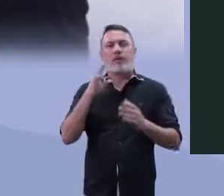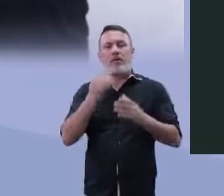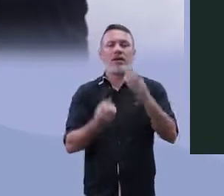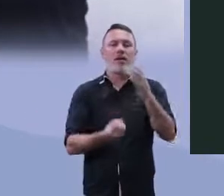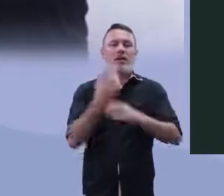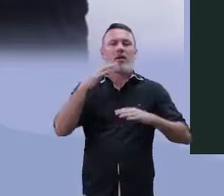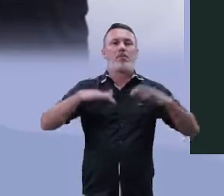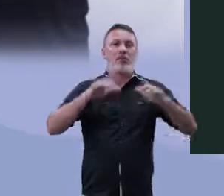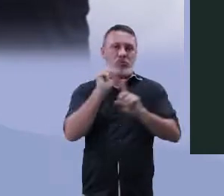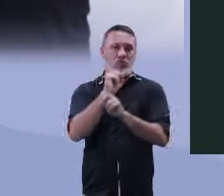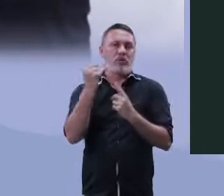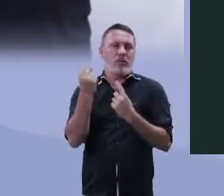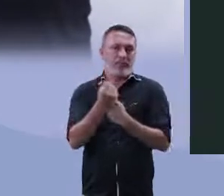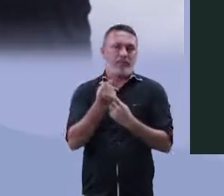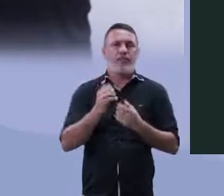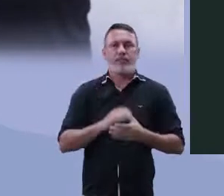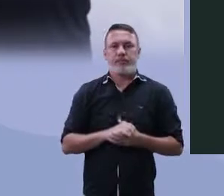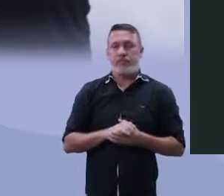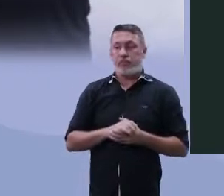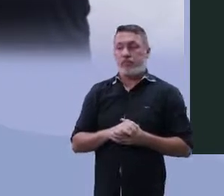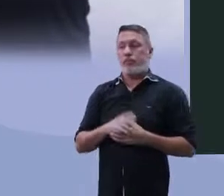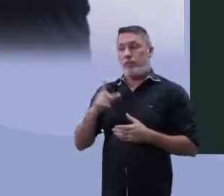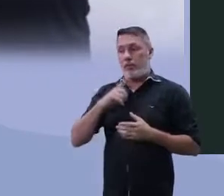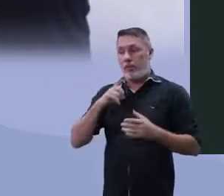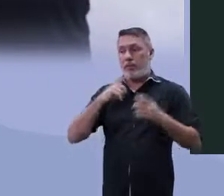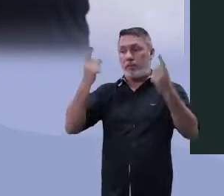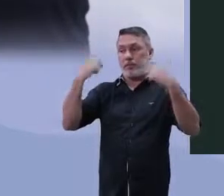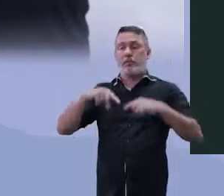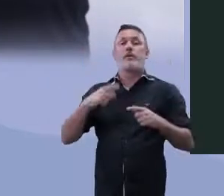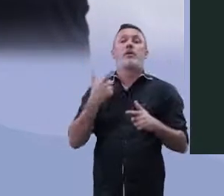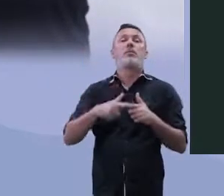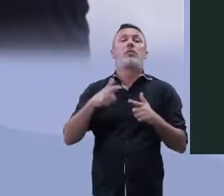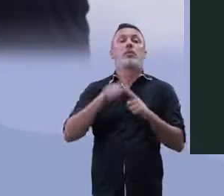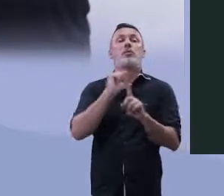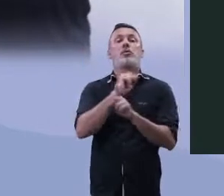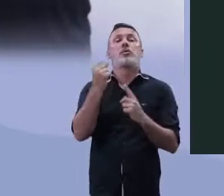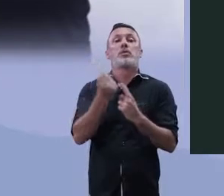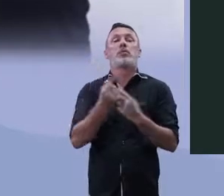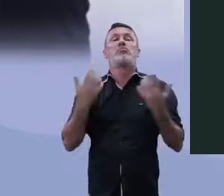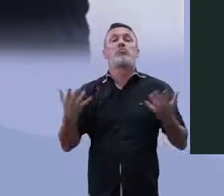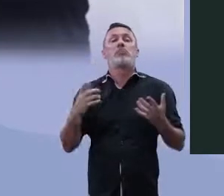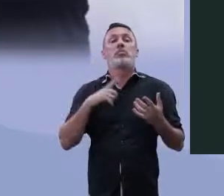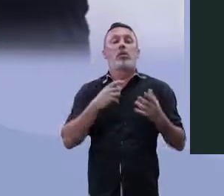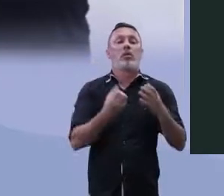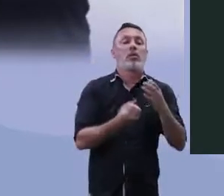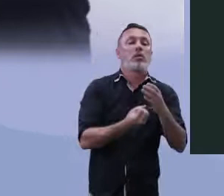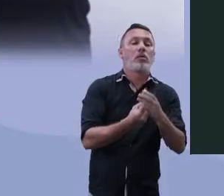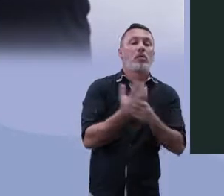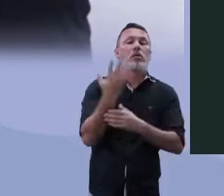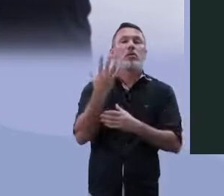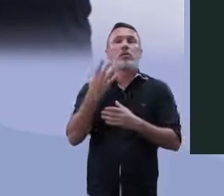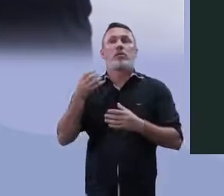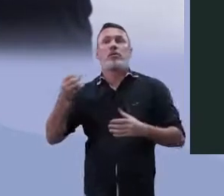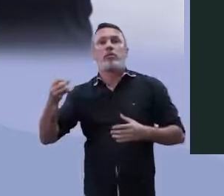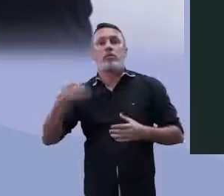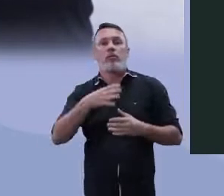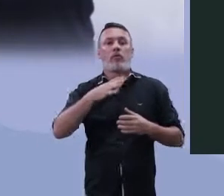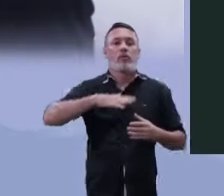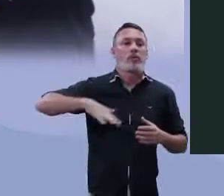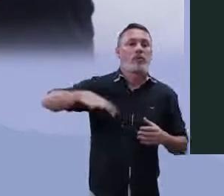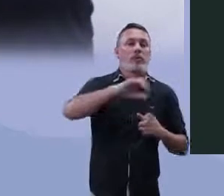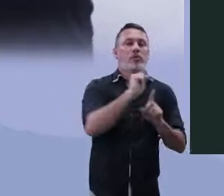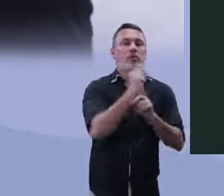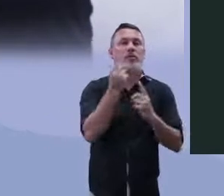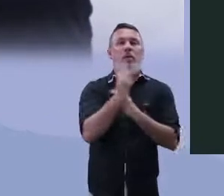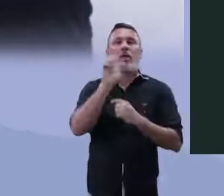o surgimento desses movimentos sociais. E aí, o que vocês podem ver? Quais são os problemas sociais que emergem dessa transformação